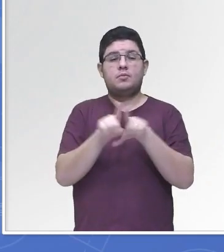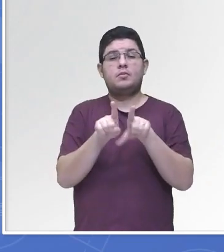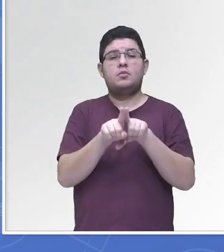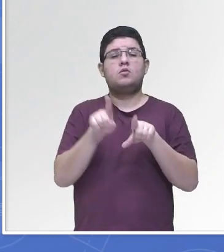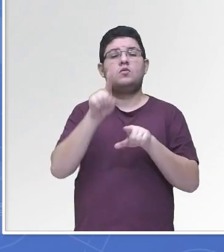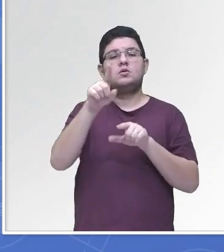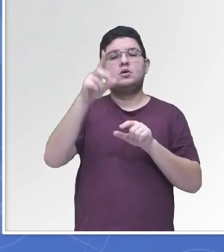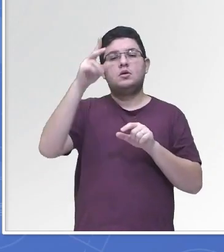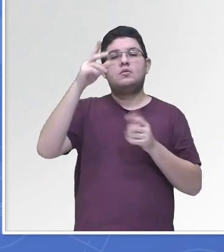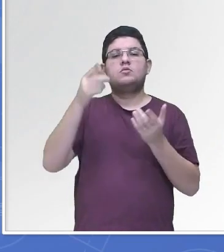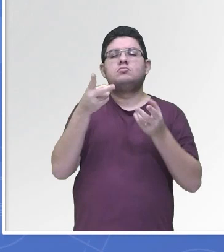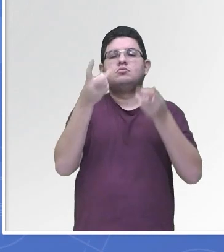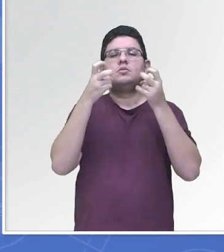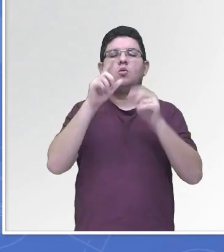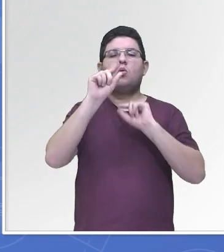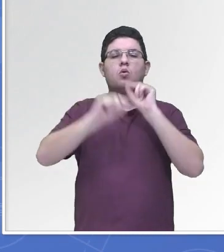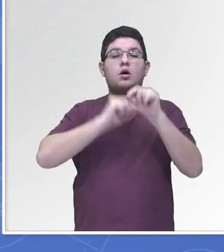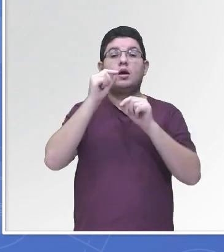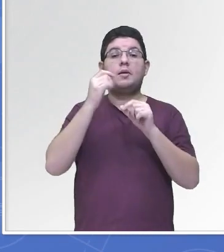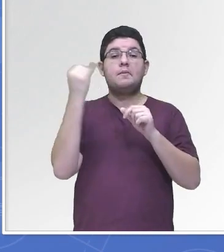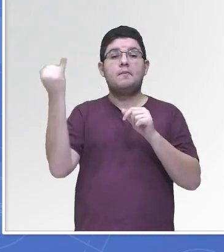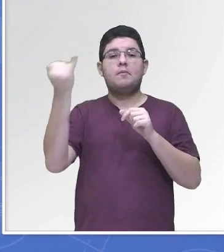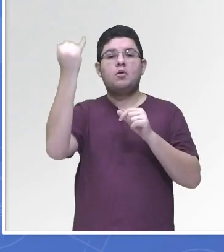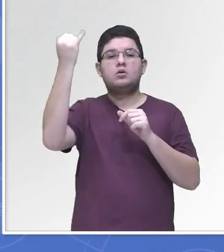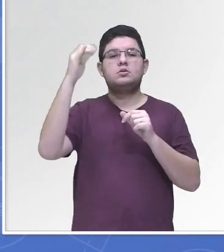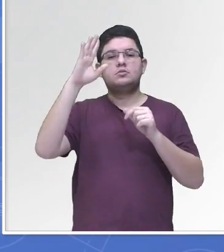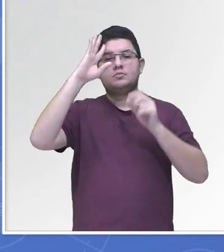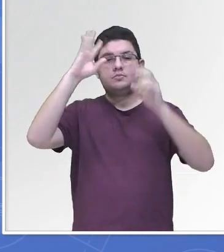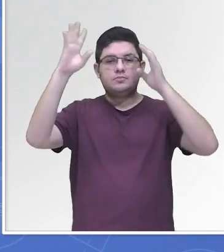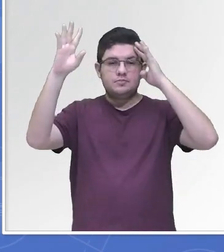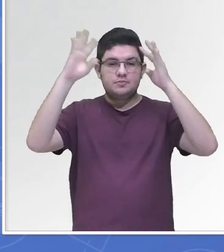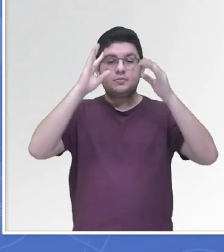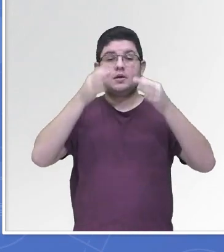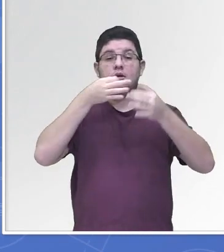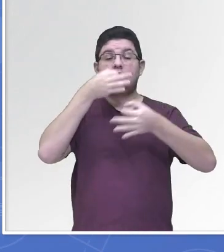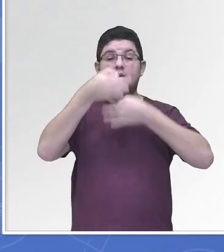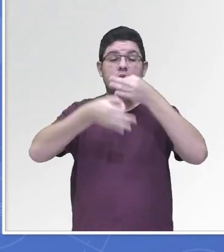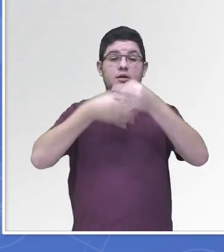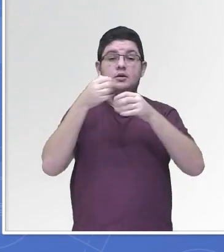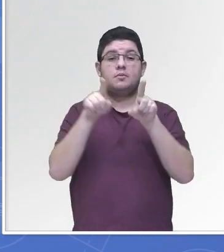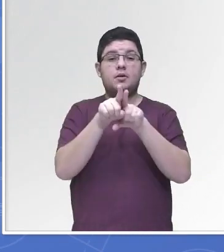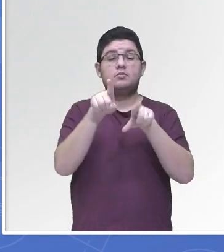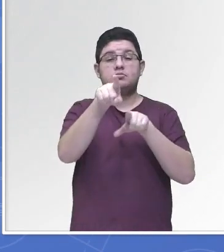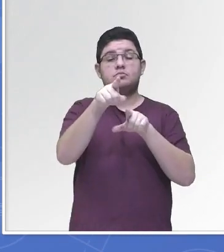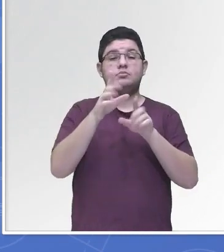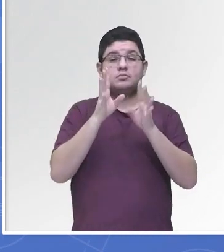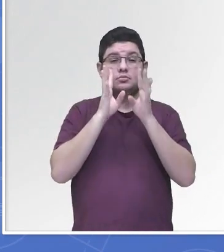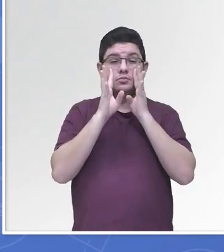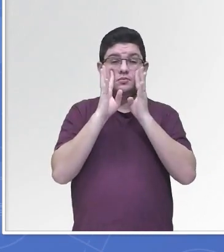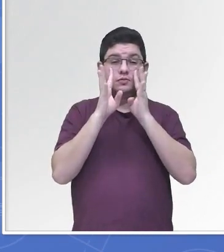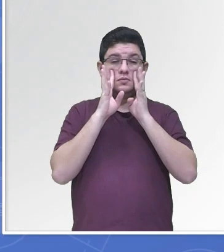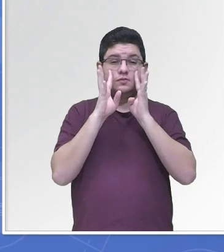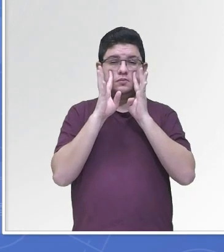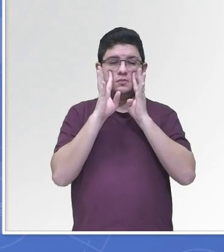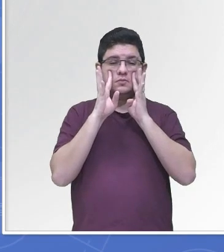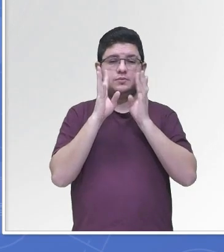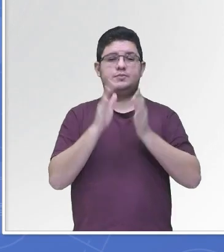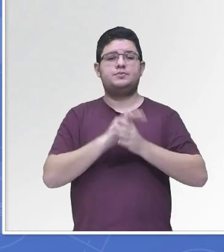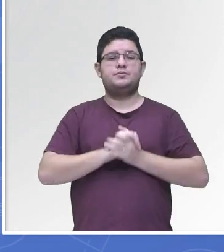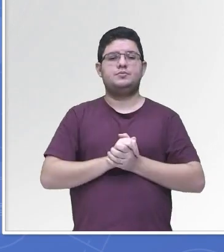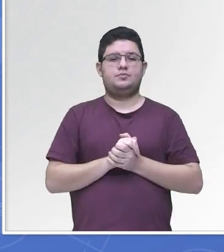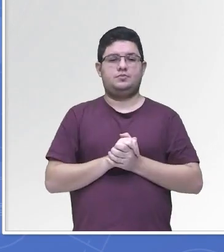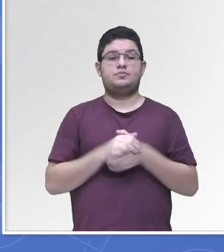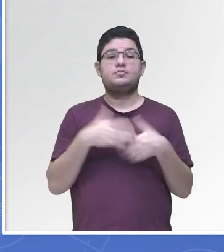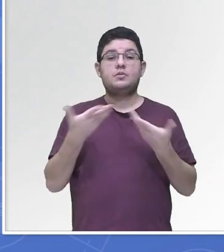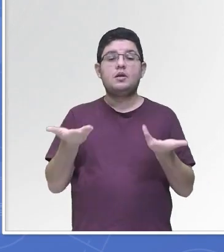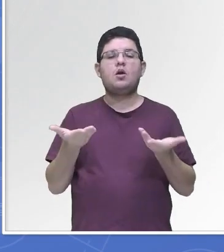pensar criticamente, de estar atento a tudo aquilo que vem até vocês, perfeito? Então, o que acontece? A crise da